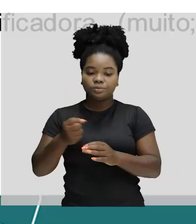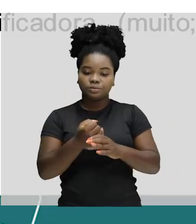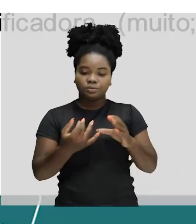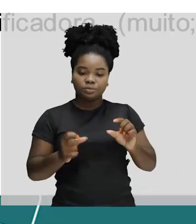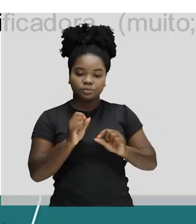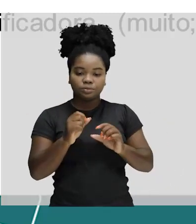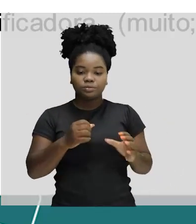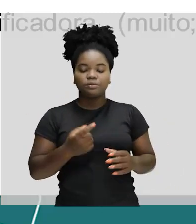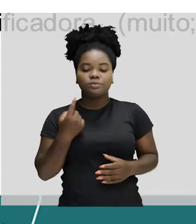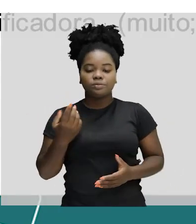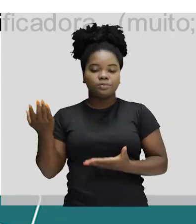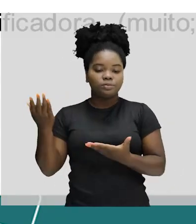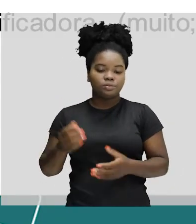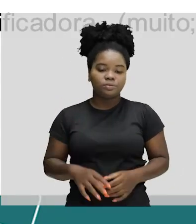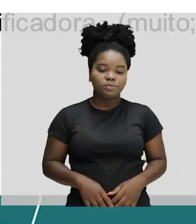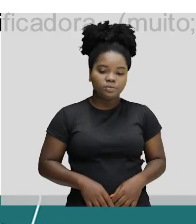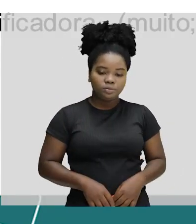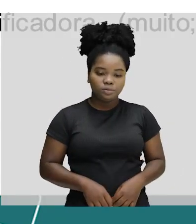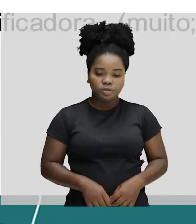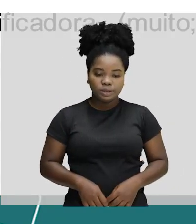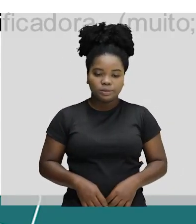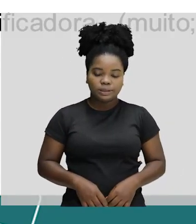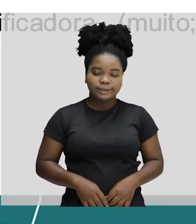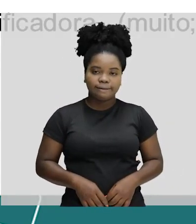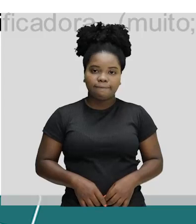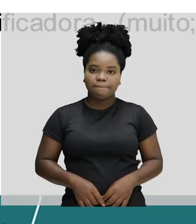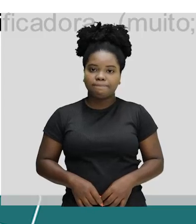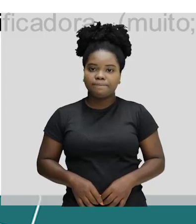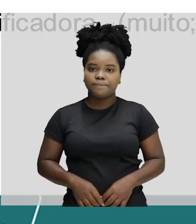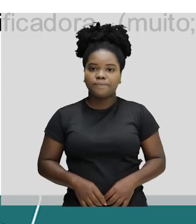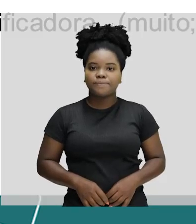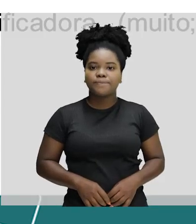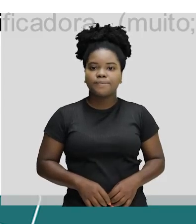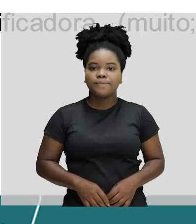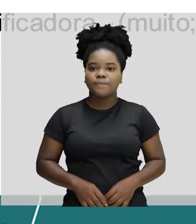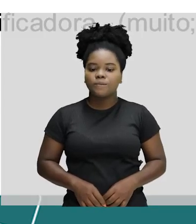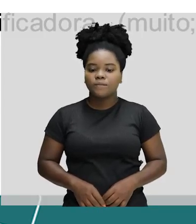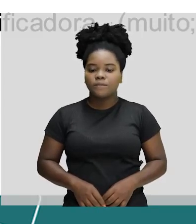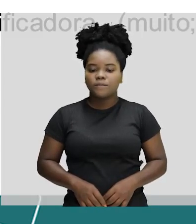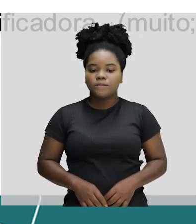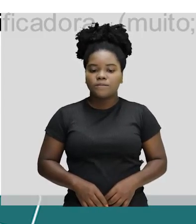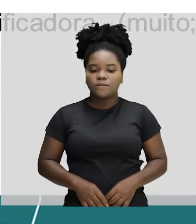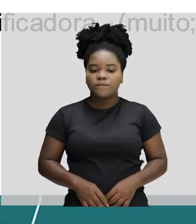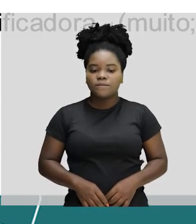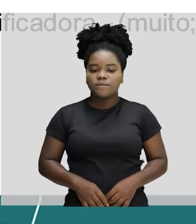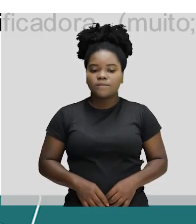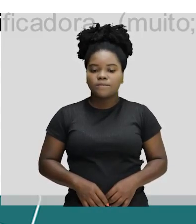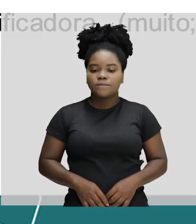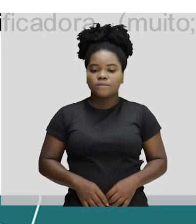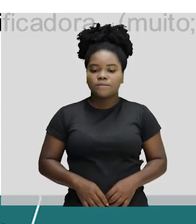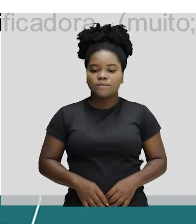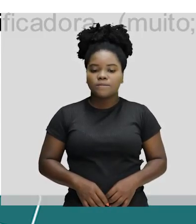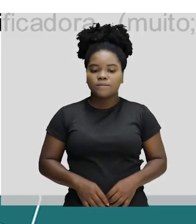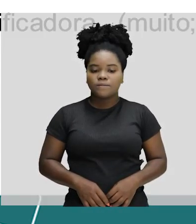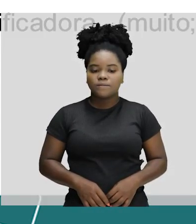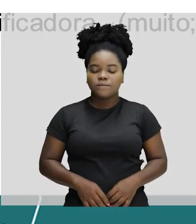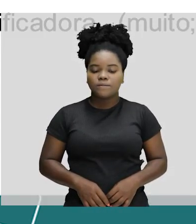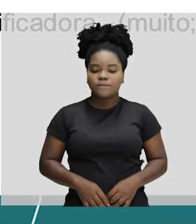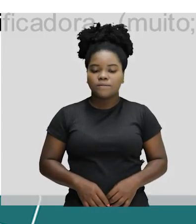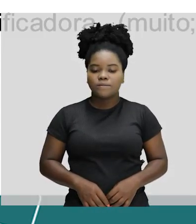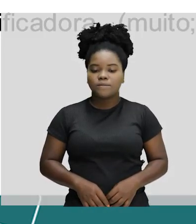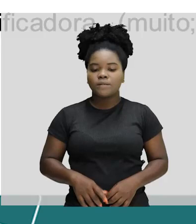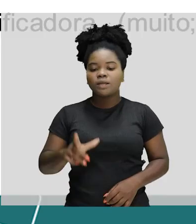caracteriza um ou mais seres, atribuindo características, qualidades em grau muito elevado.